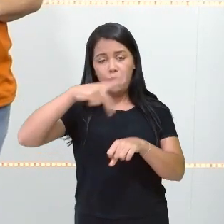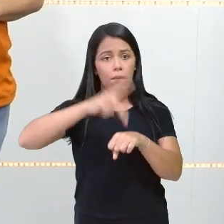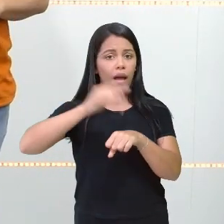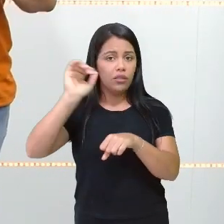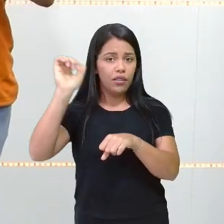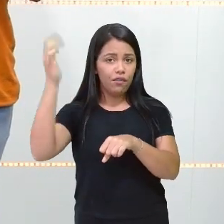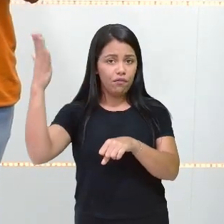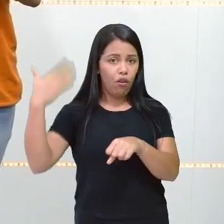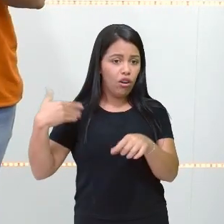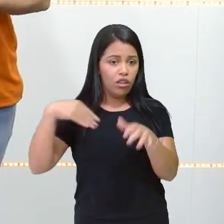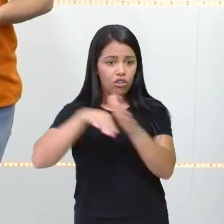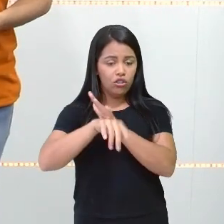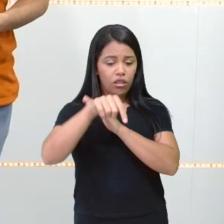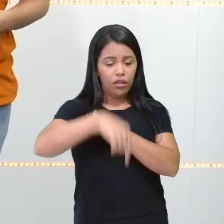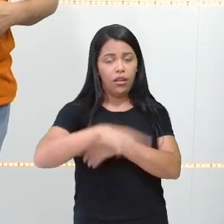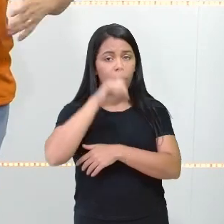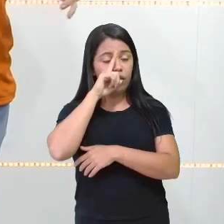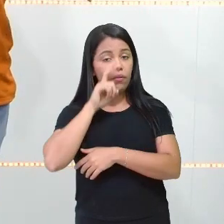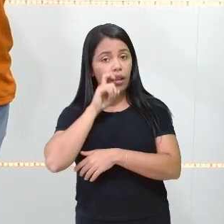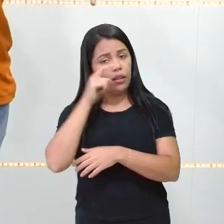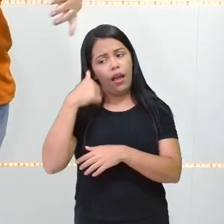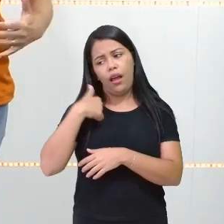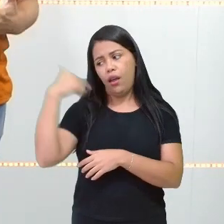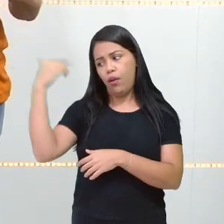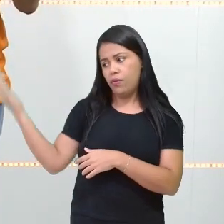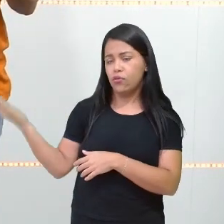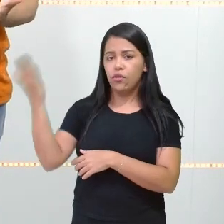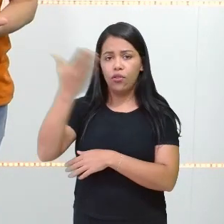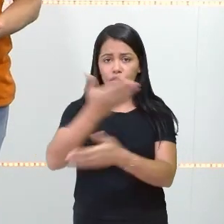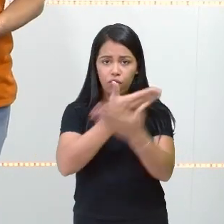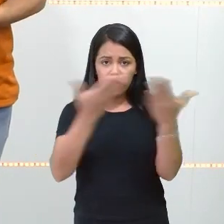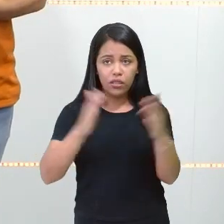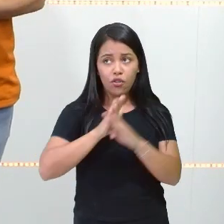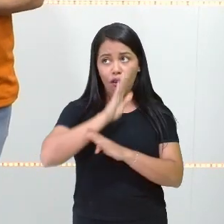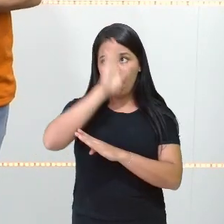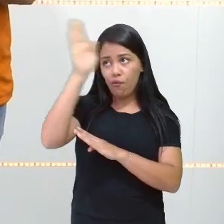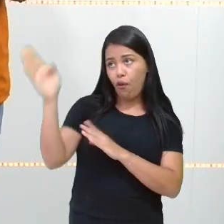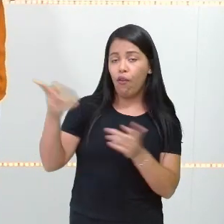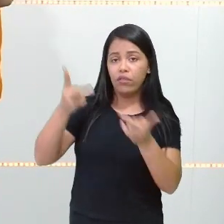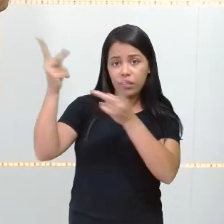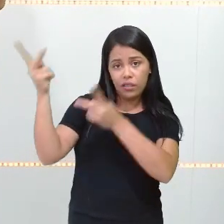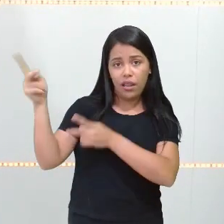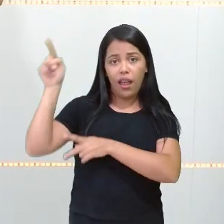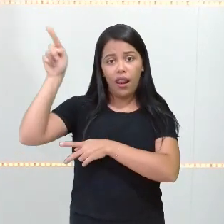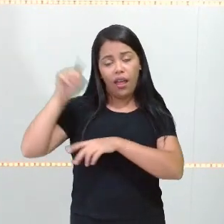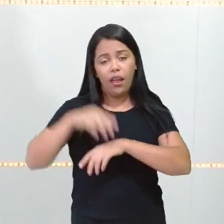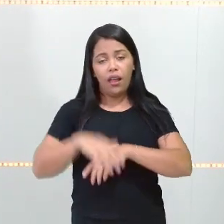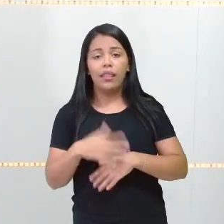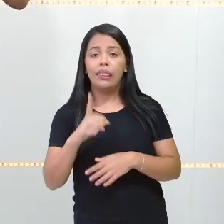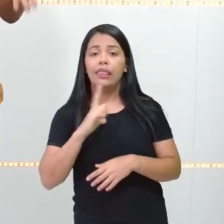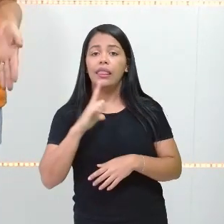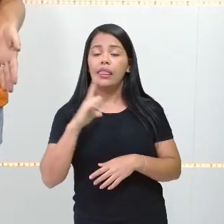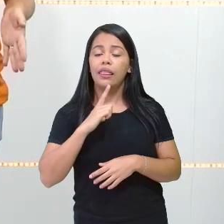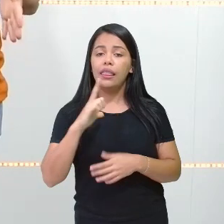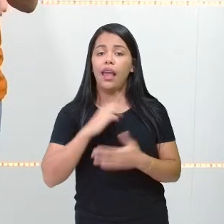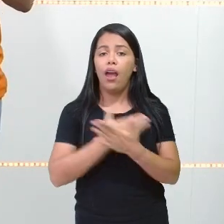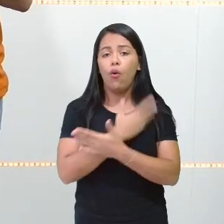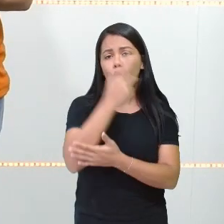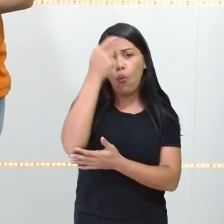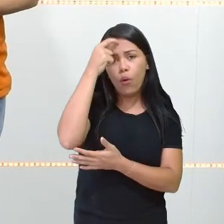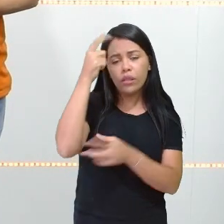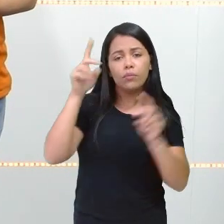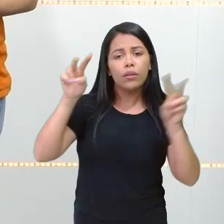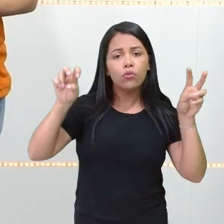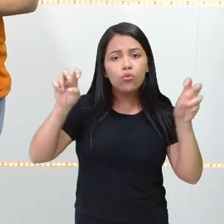aqui, e vocês que estão nos assistindo, forem visitar o Catar, se você tem uma noçãozinha de inglês, já vai